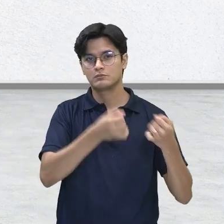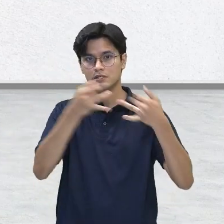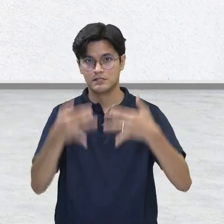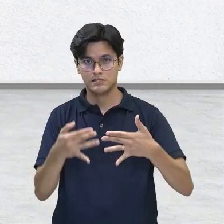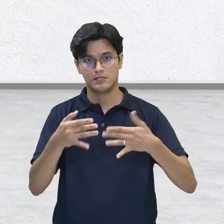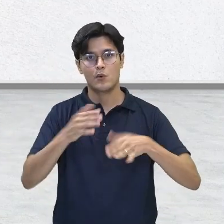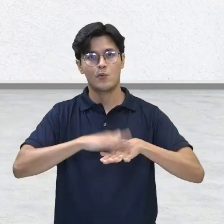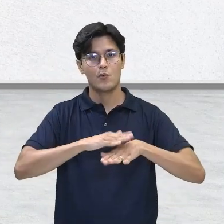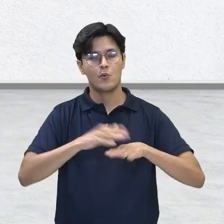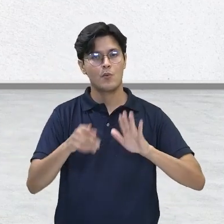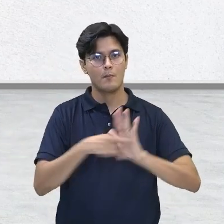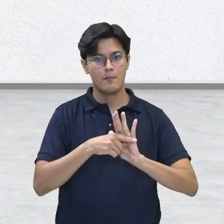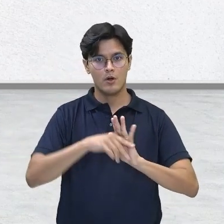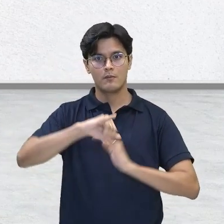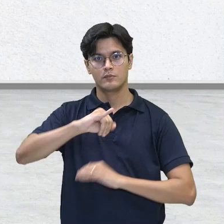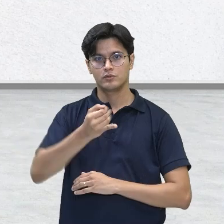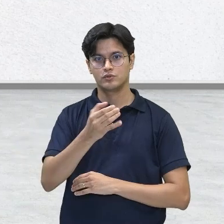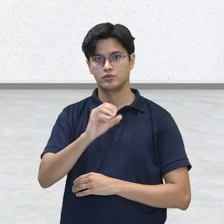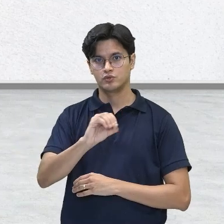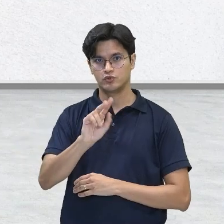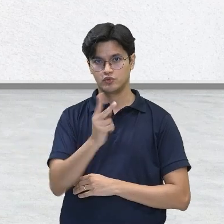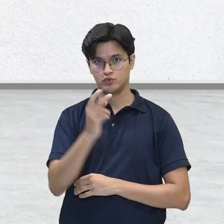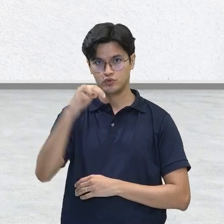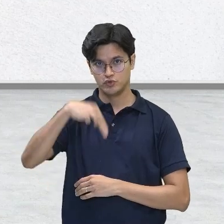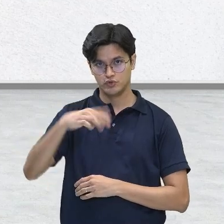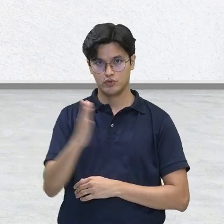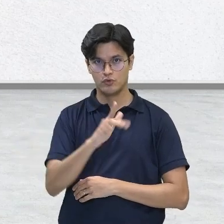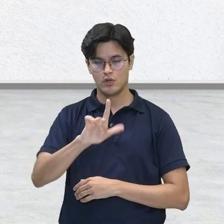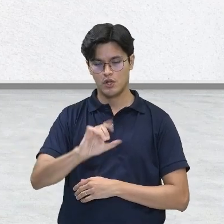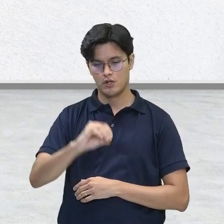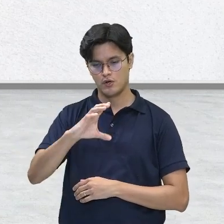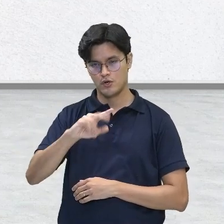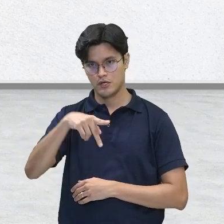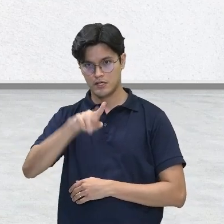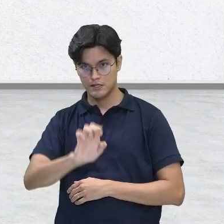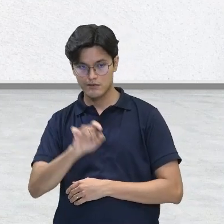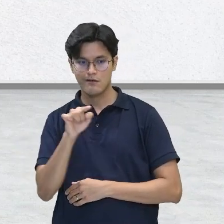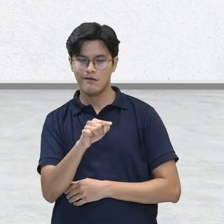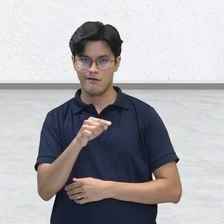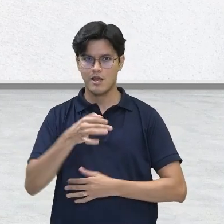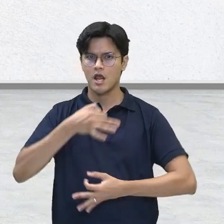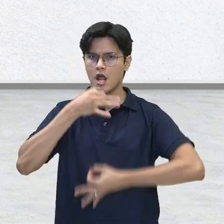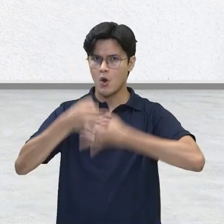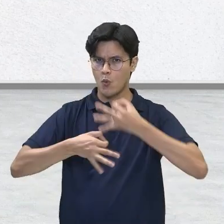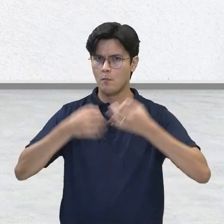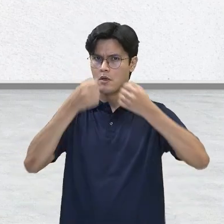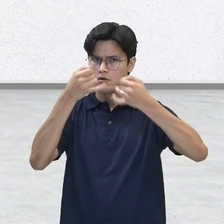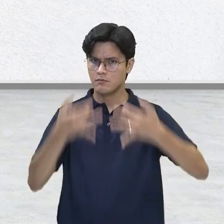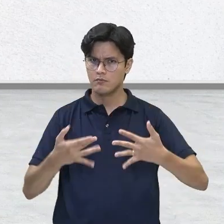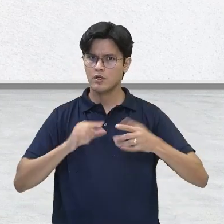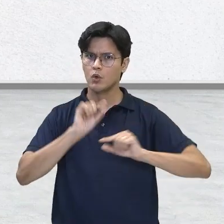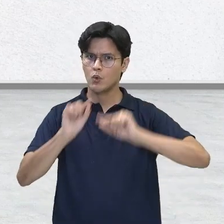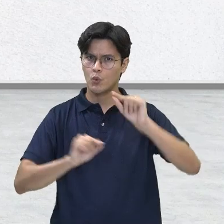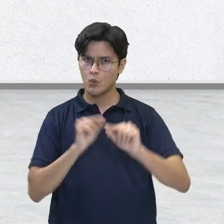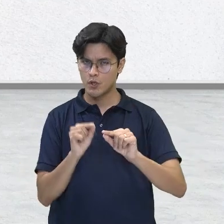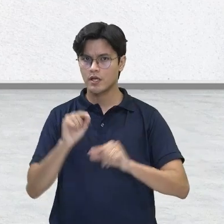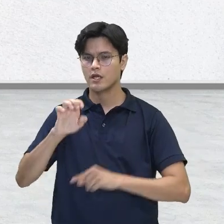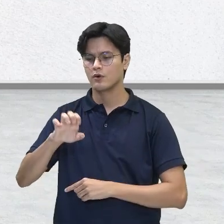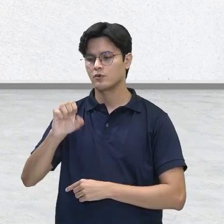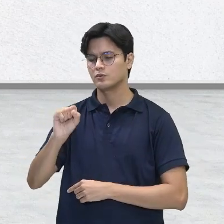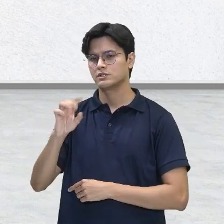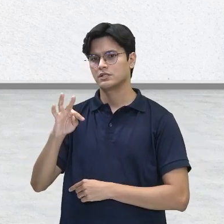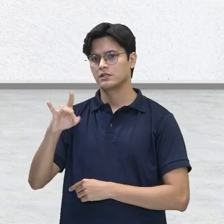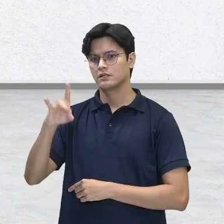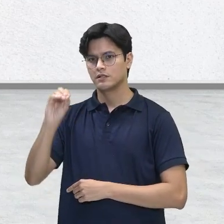um livro chamado Dois Tratados sobre o Governo, onde ele argumenta que o Estado existe para proteger